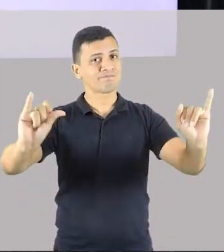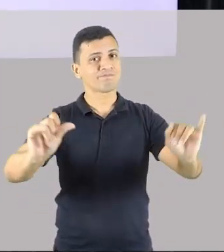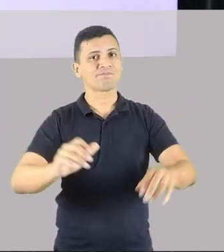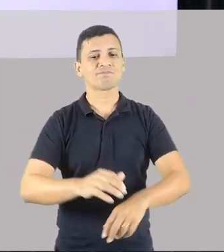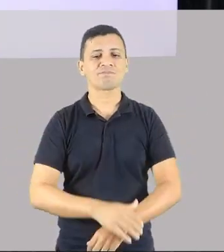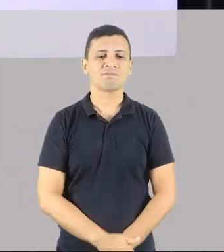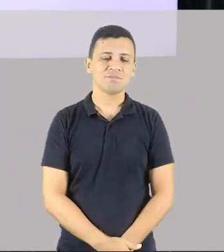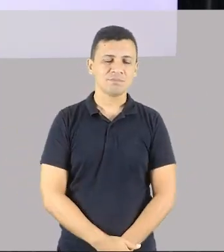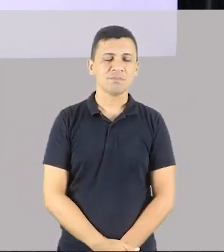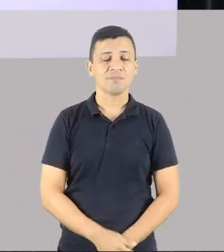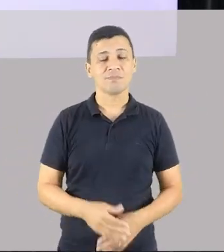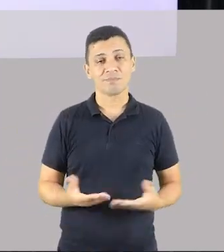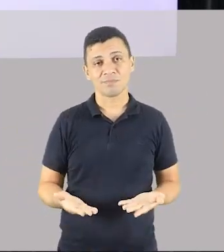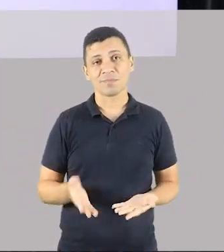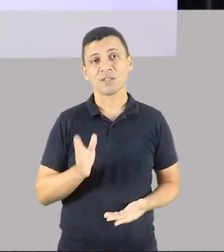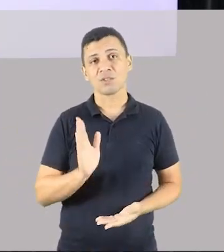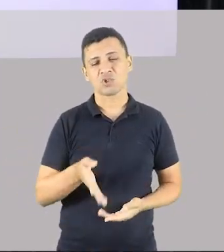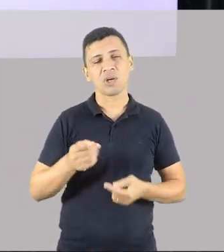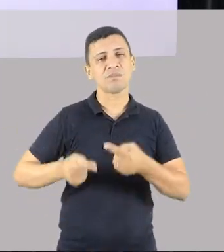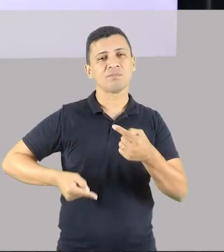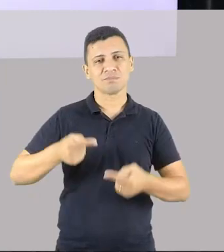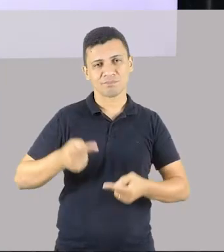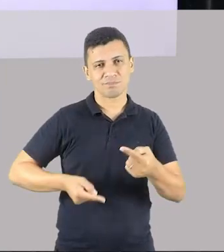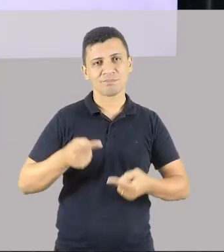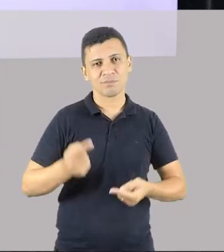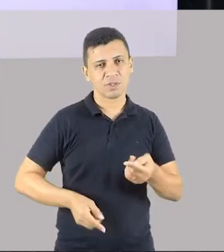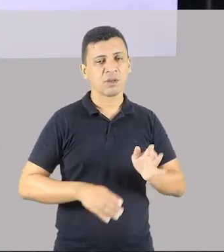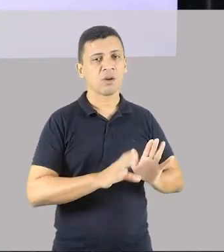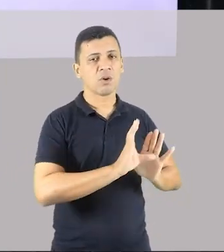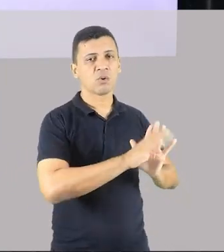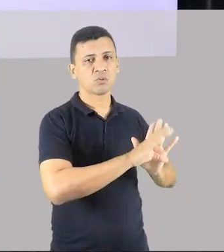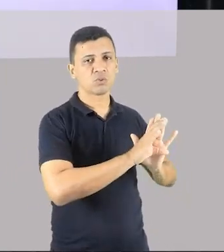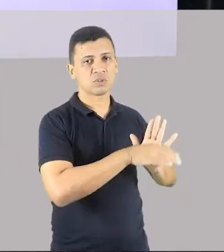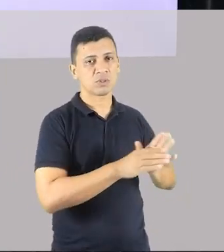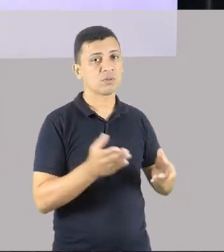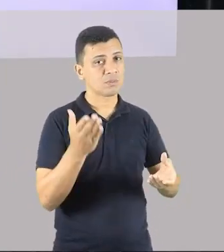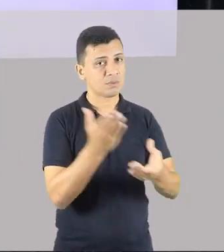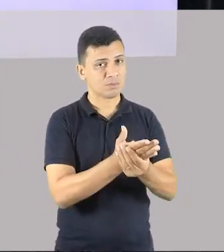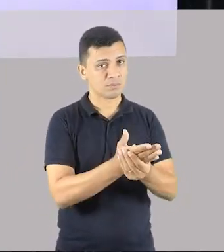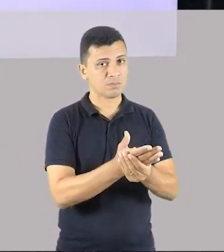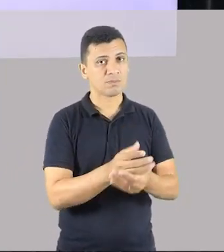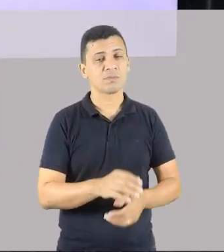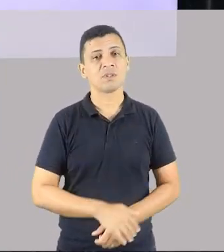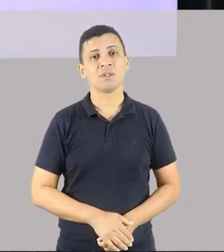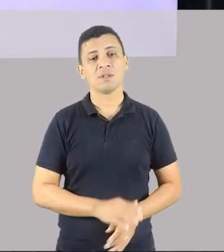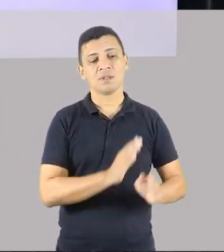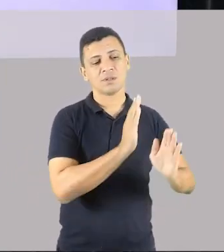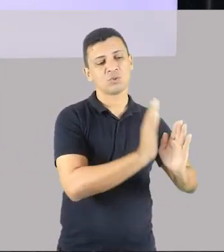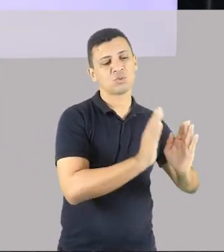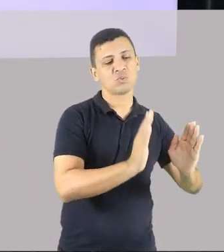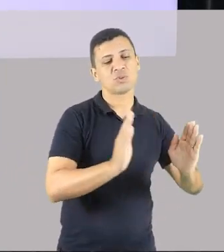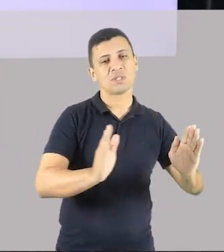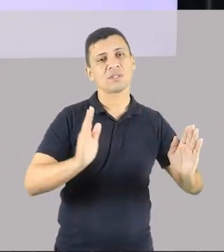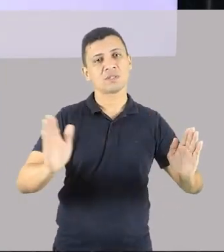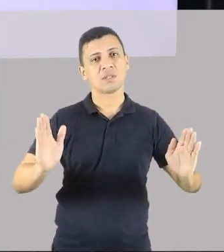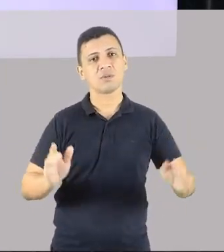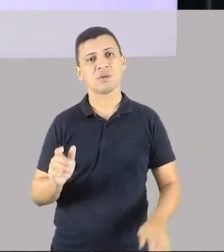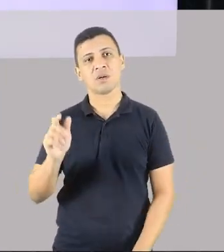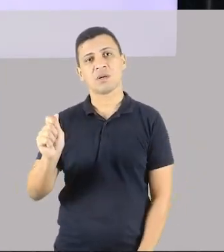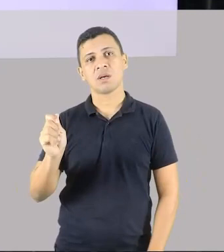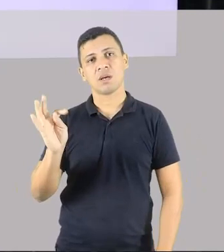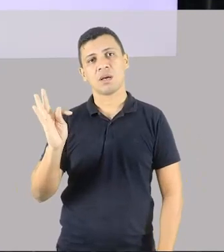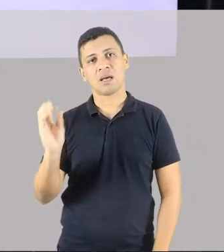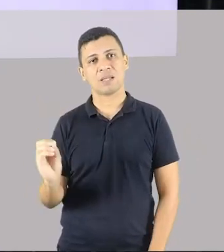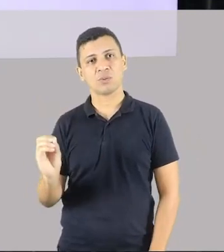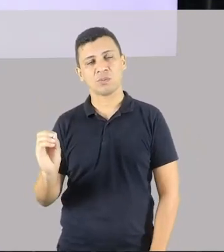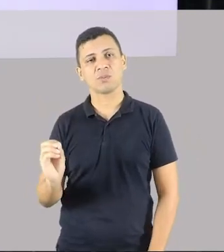exatamente aquilo que nós estávamos discutindo quando conceituamos um processo. É a sucessão de atos, aqui no caso,